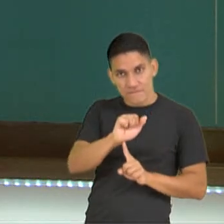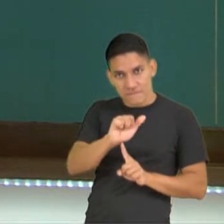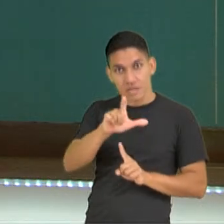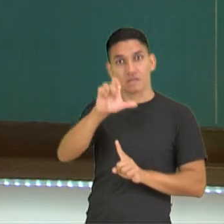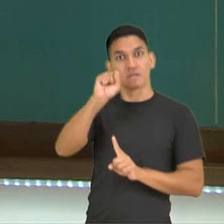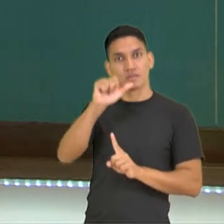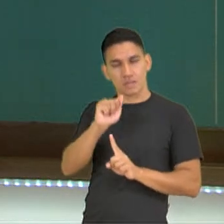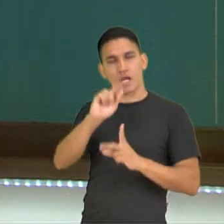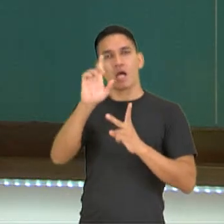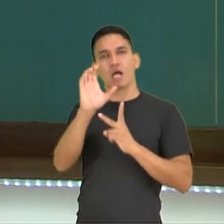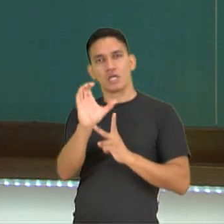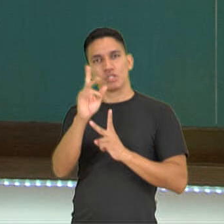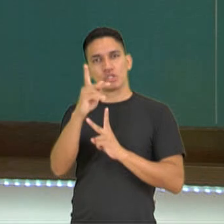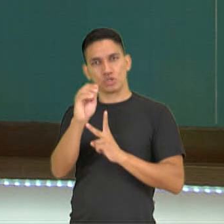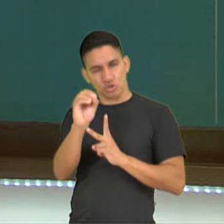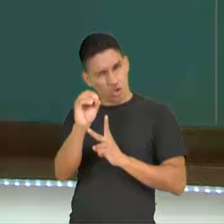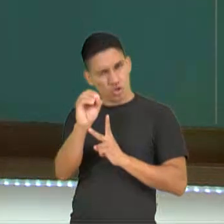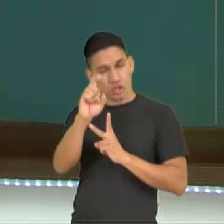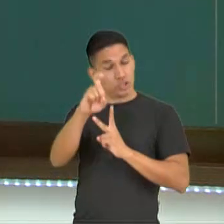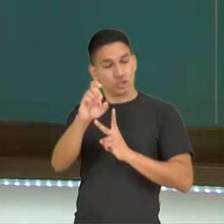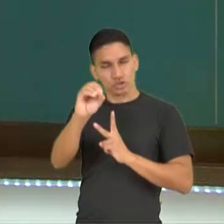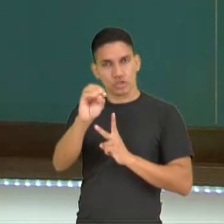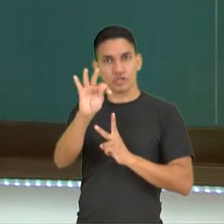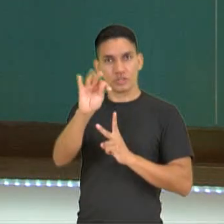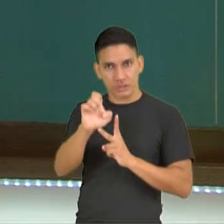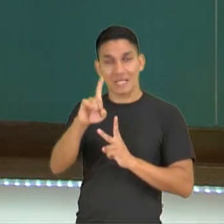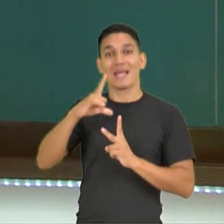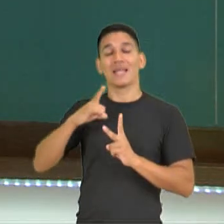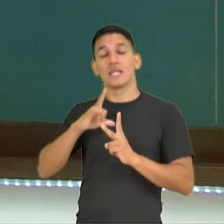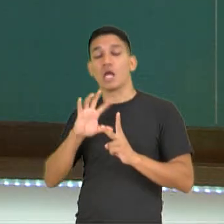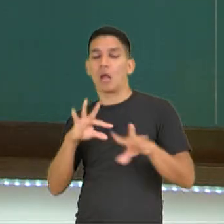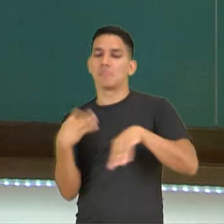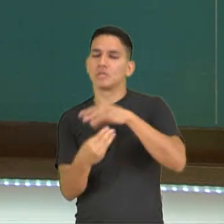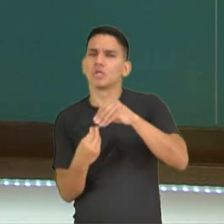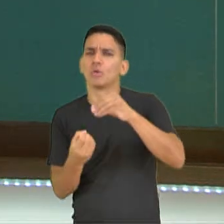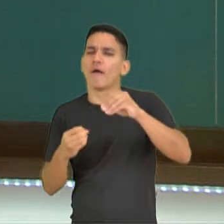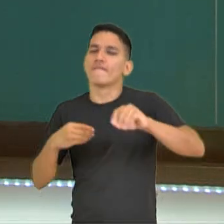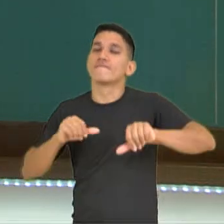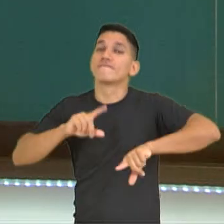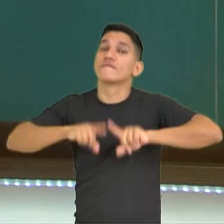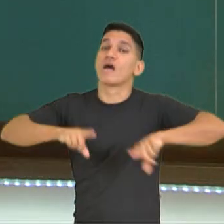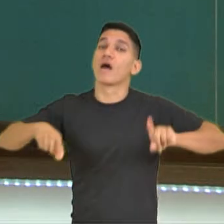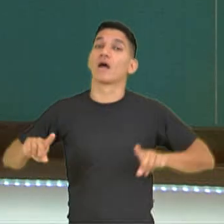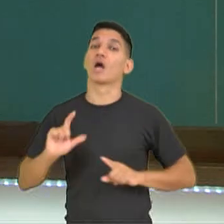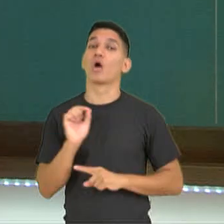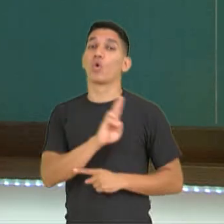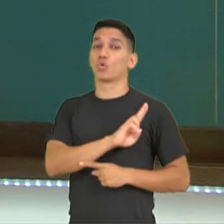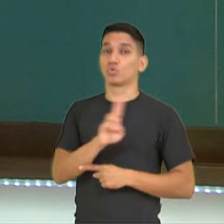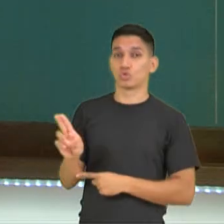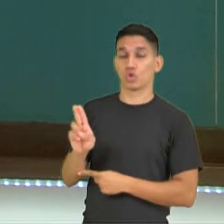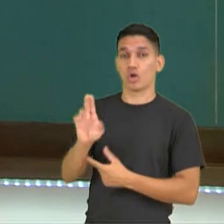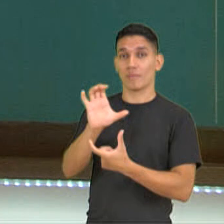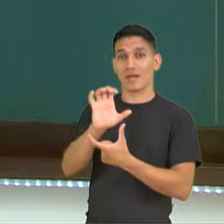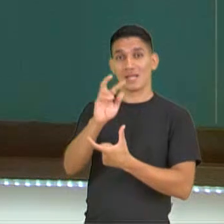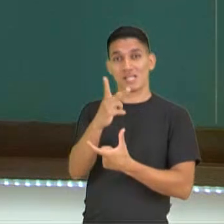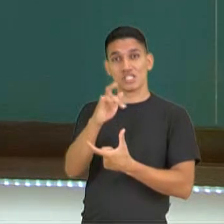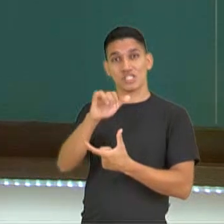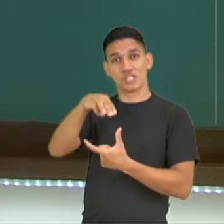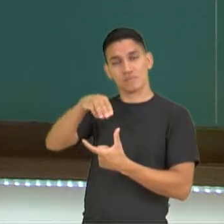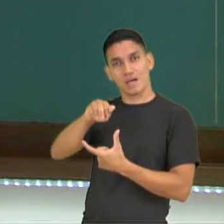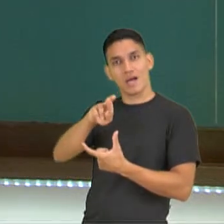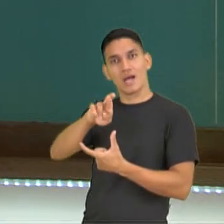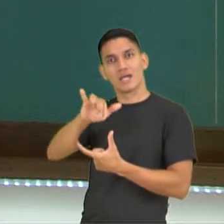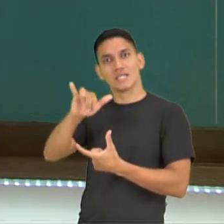salão. E é interessante o aspecto da curiosidade. Ela tem uma variação no nome, que é a chimarrita balão. É